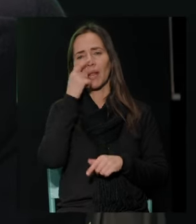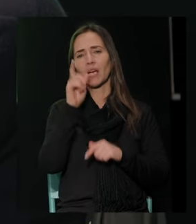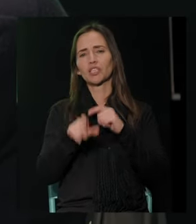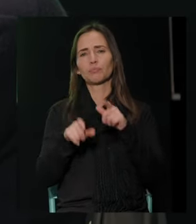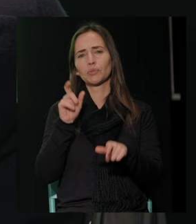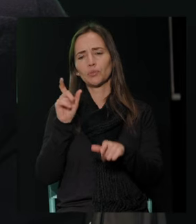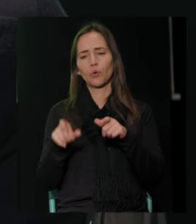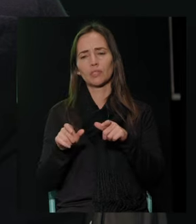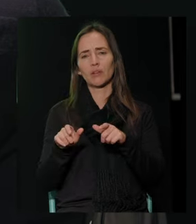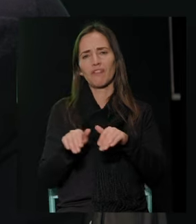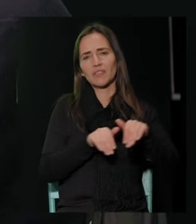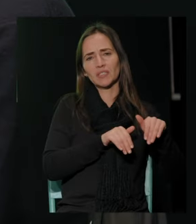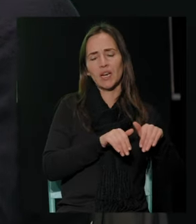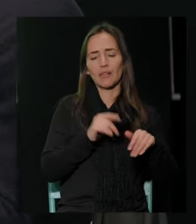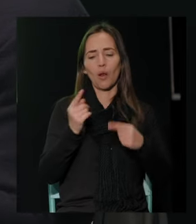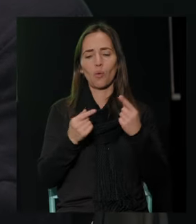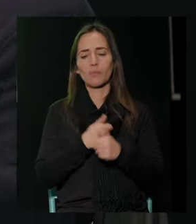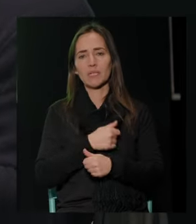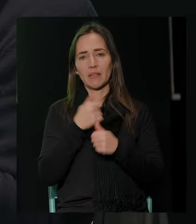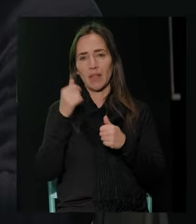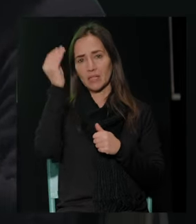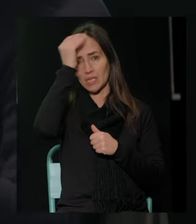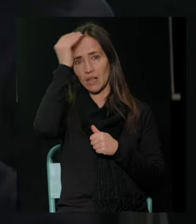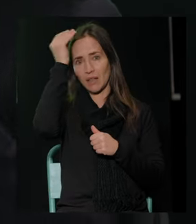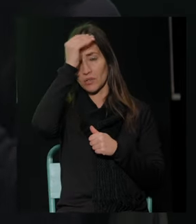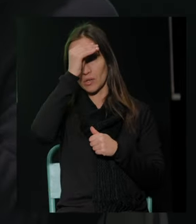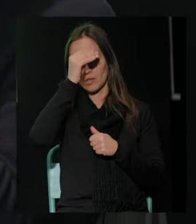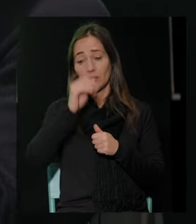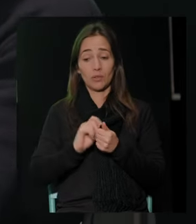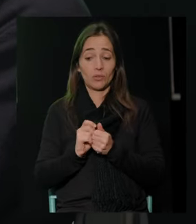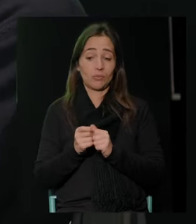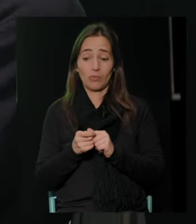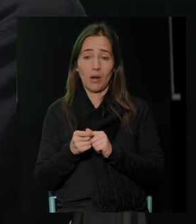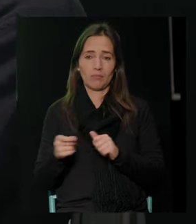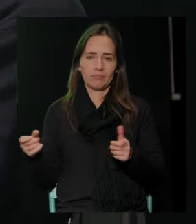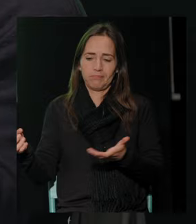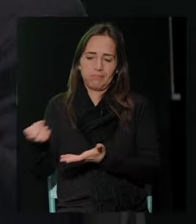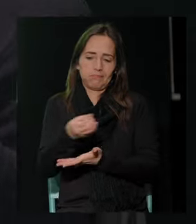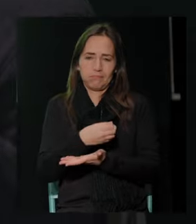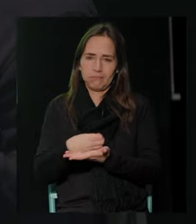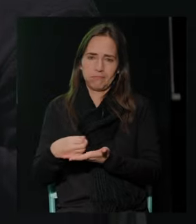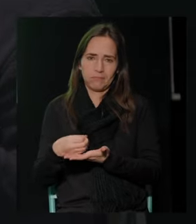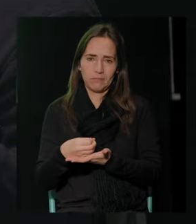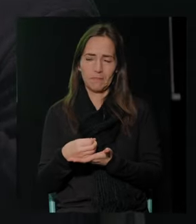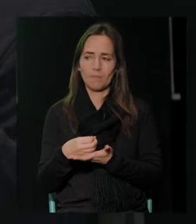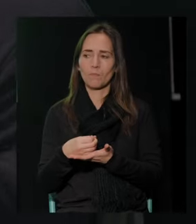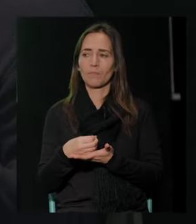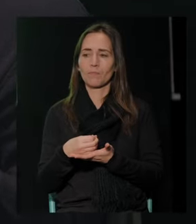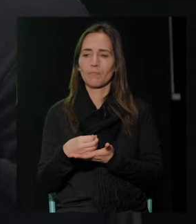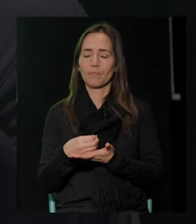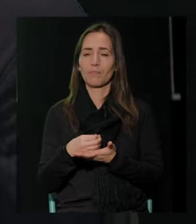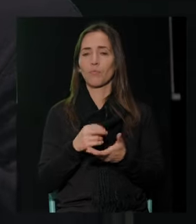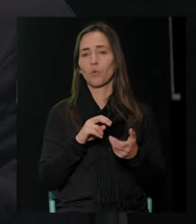de algumas cidades e aldeias que estavam a começar que se tornaram completamente desertas, a passagem